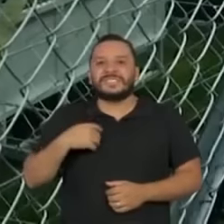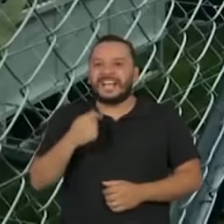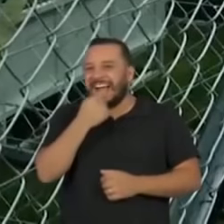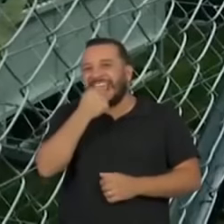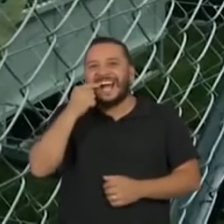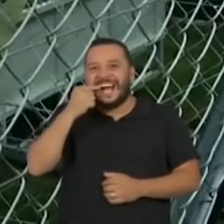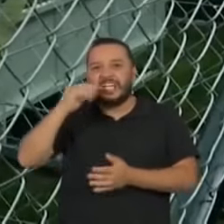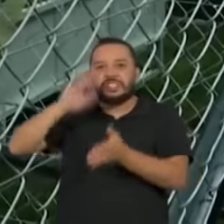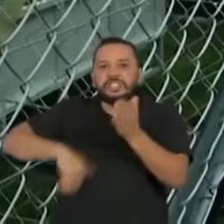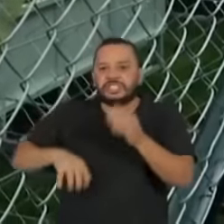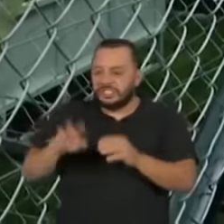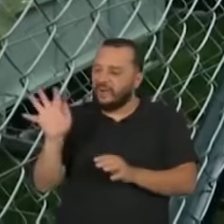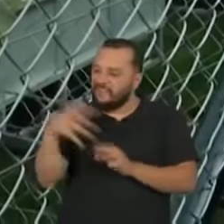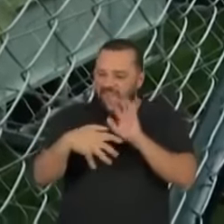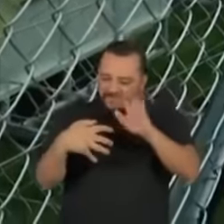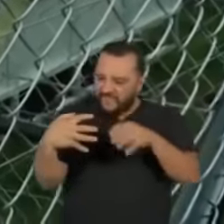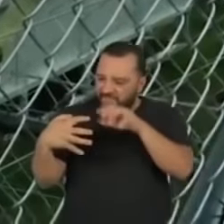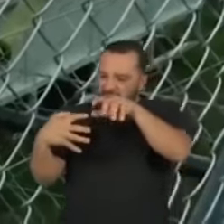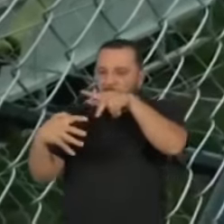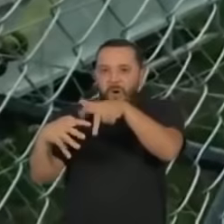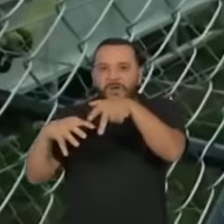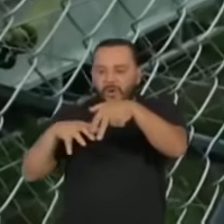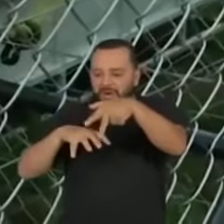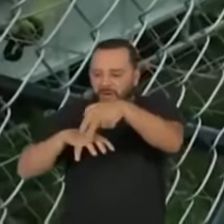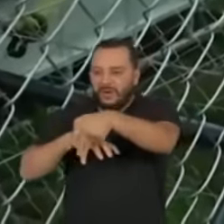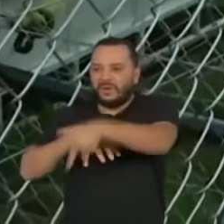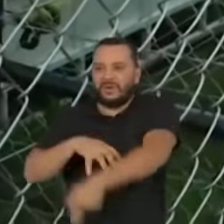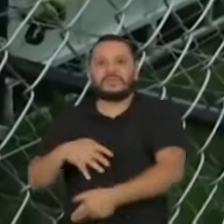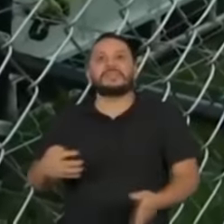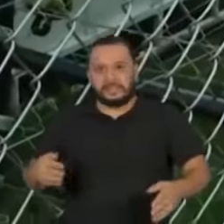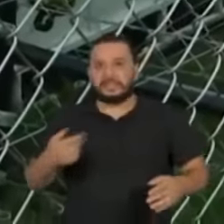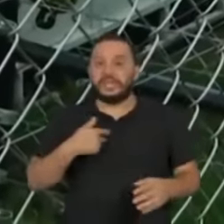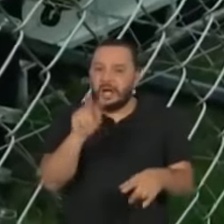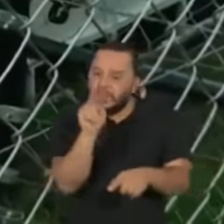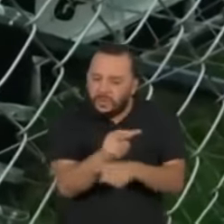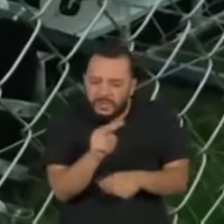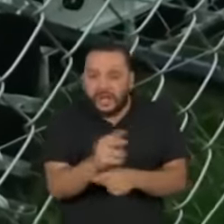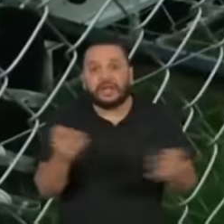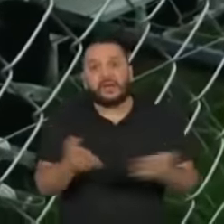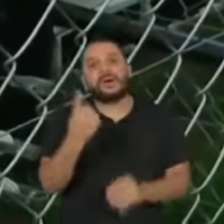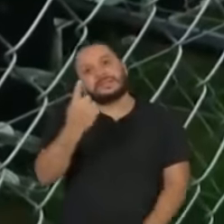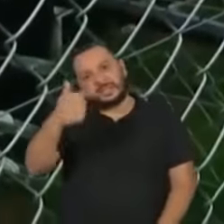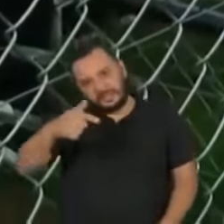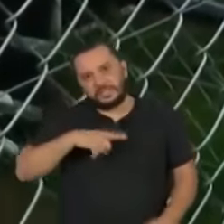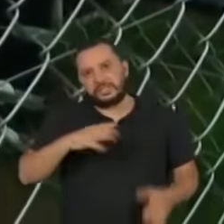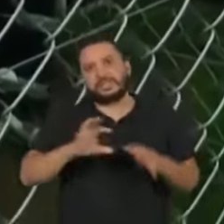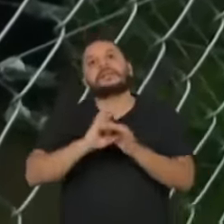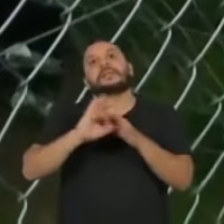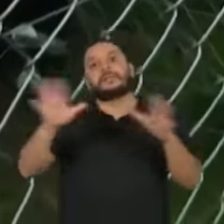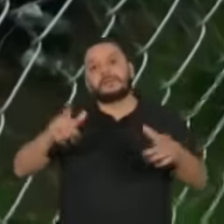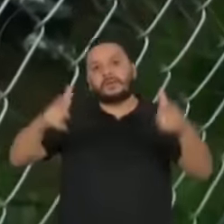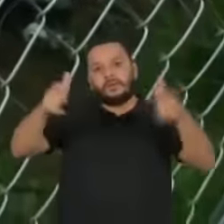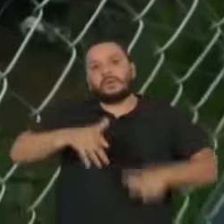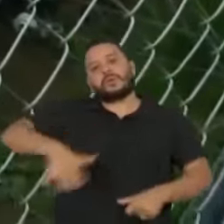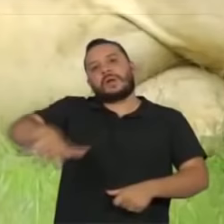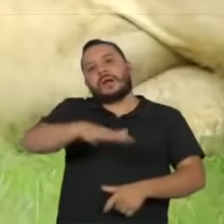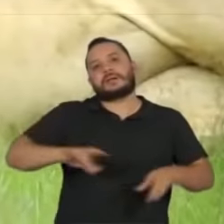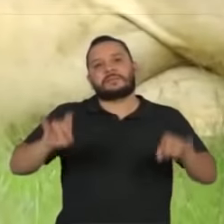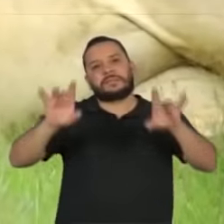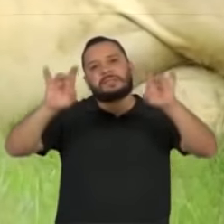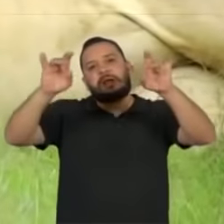retirados. Depois de cuidados pelos defensores de animais, 17 deles foram libertados num santuário na África do